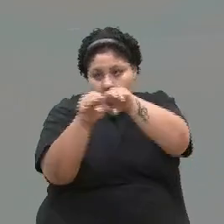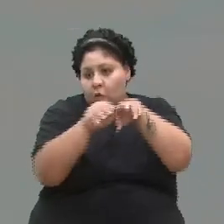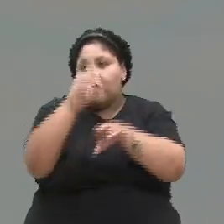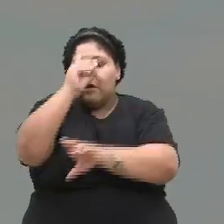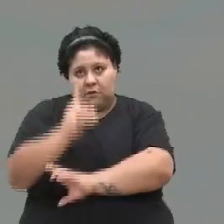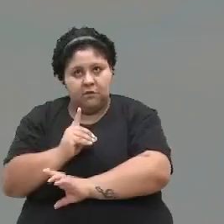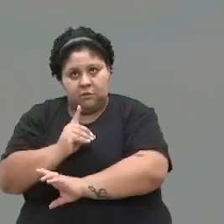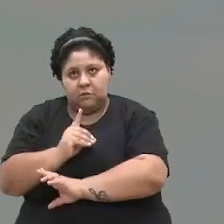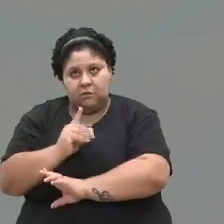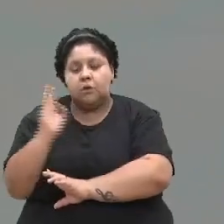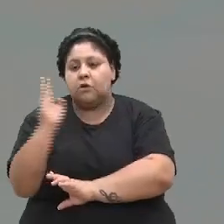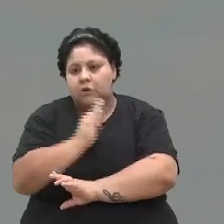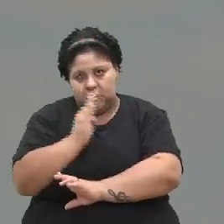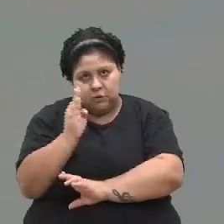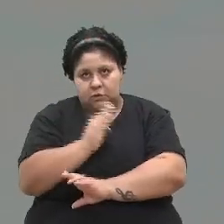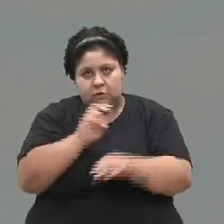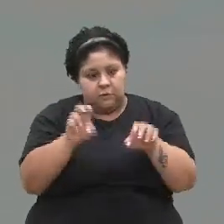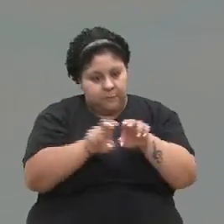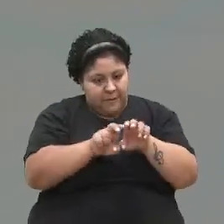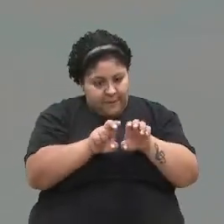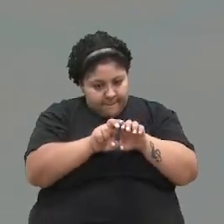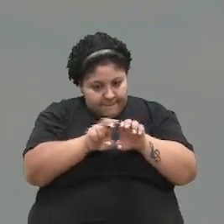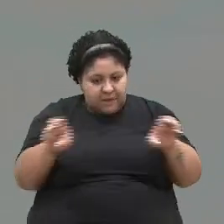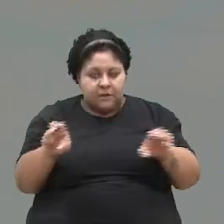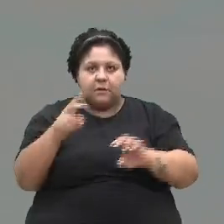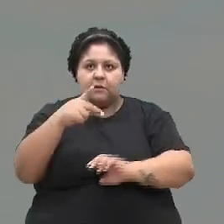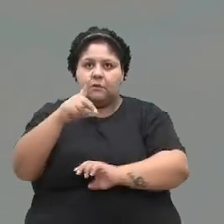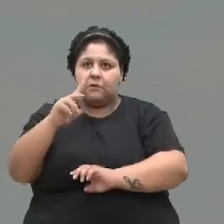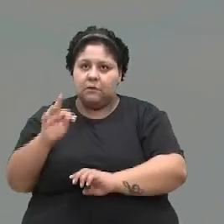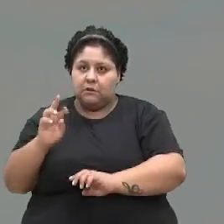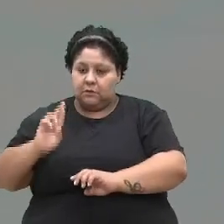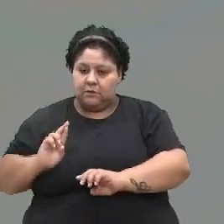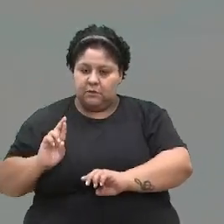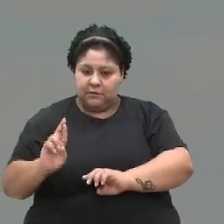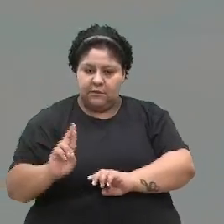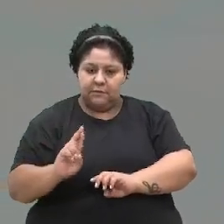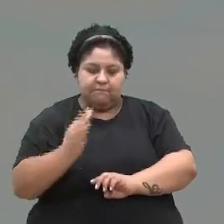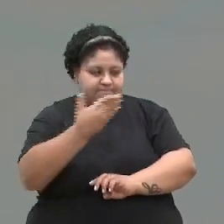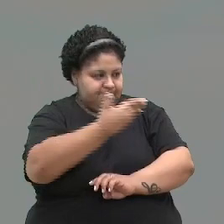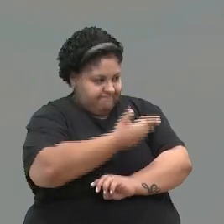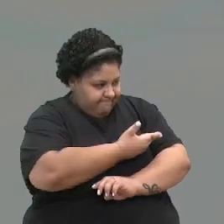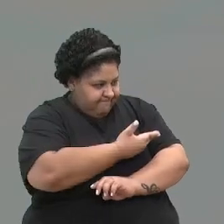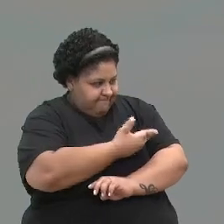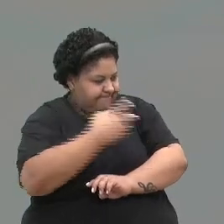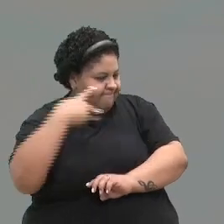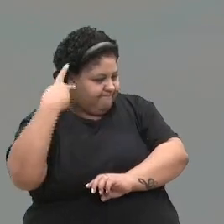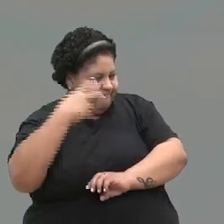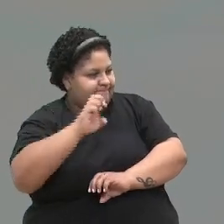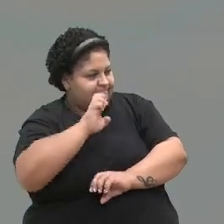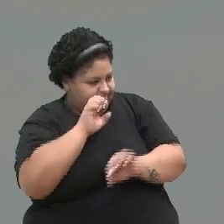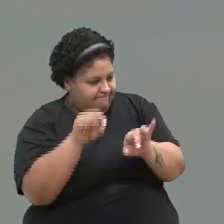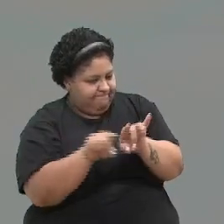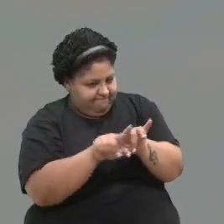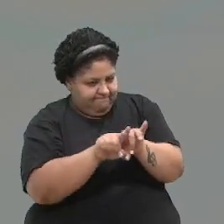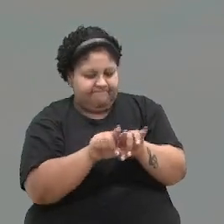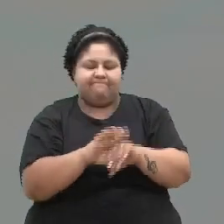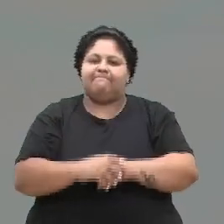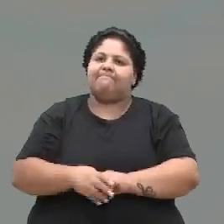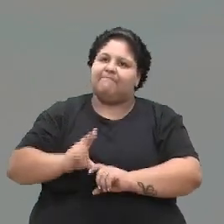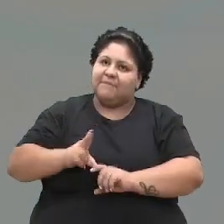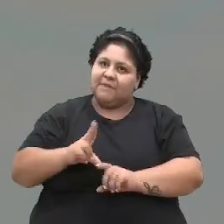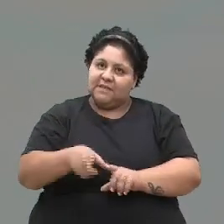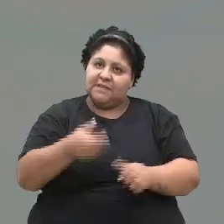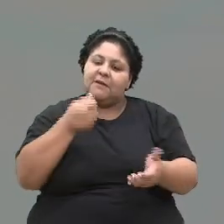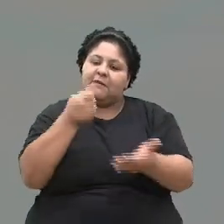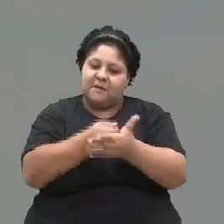muito rapidamente, pela bancada do PT, em nome da minha companheira de partido, aqui a Estela Balardim, que também está sempre na luta